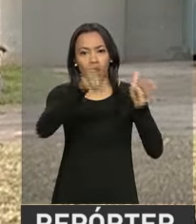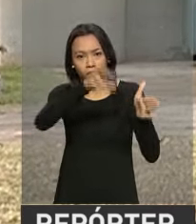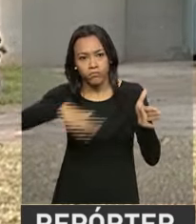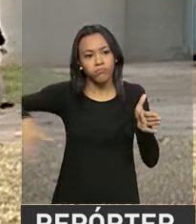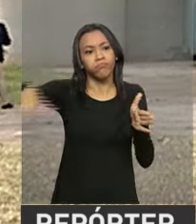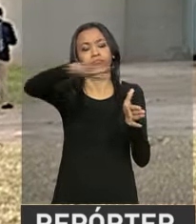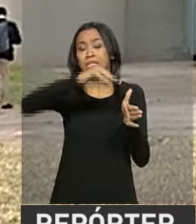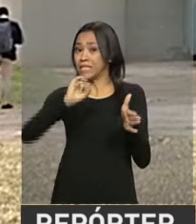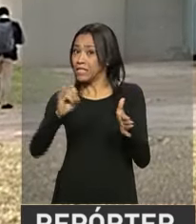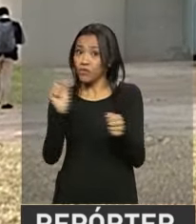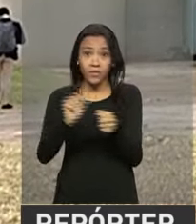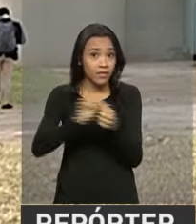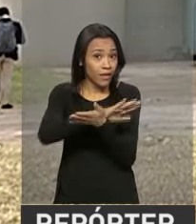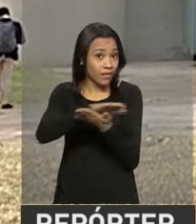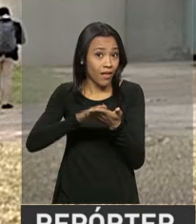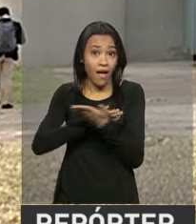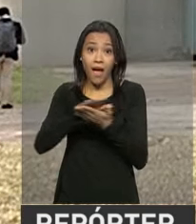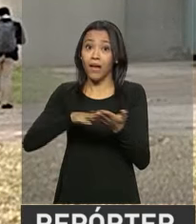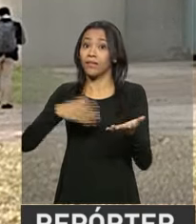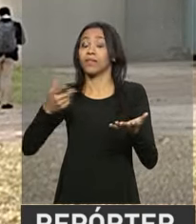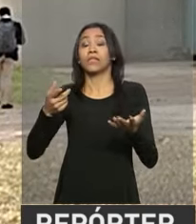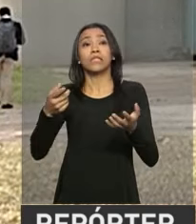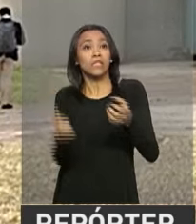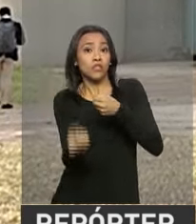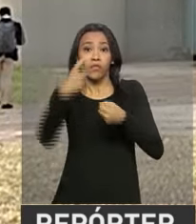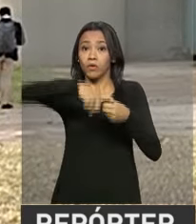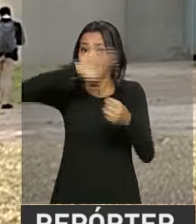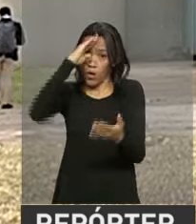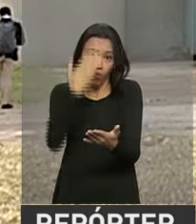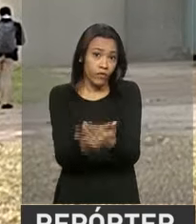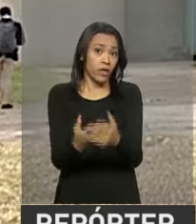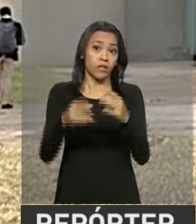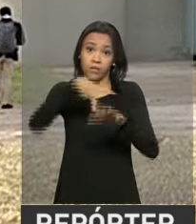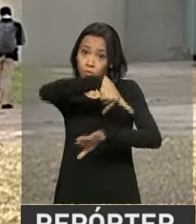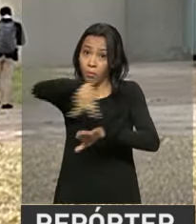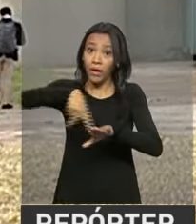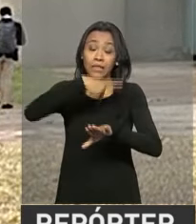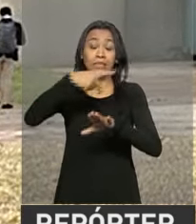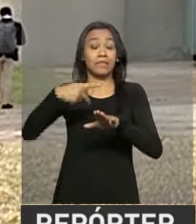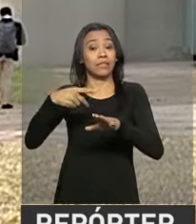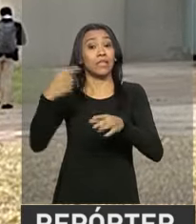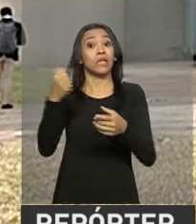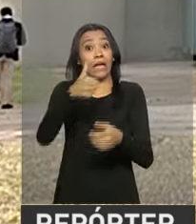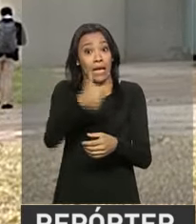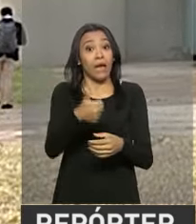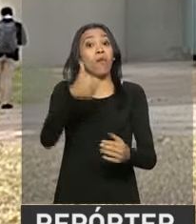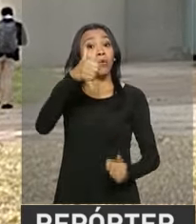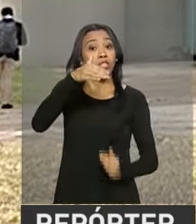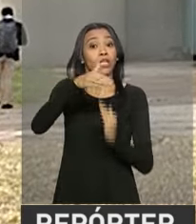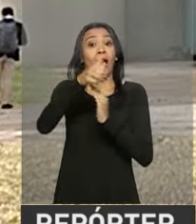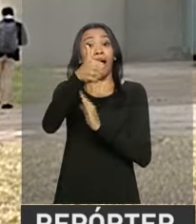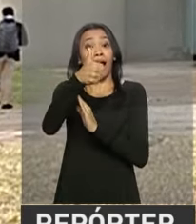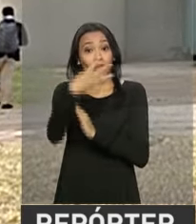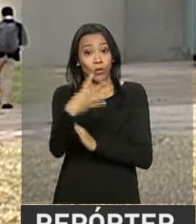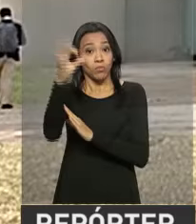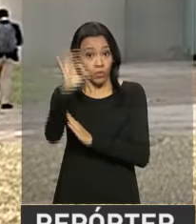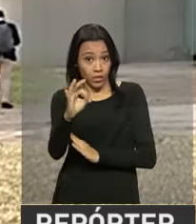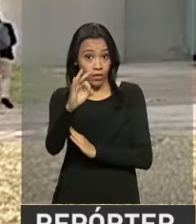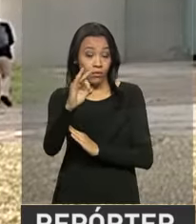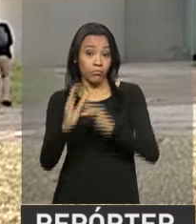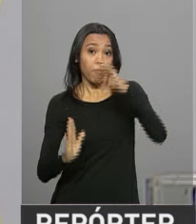feito e se a confiança não for restaurada no país, o desemprego pode chegar a 14% ou até mais.